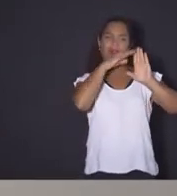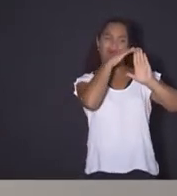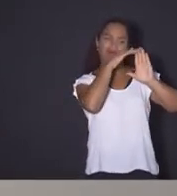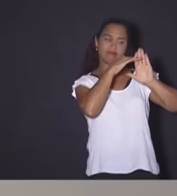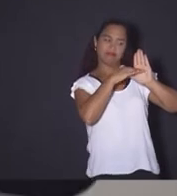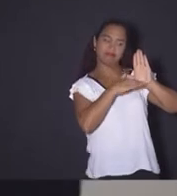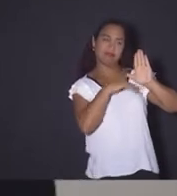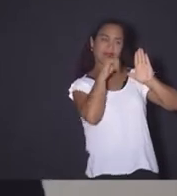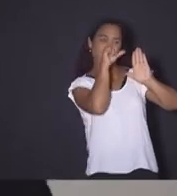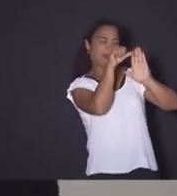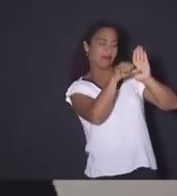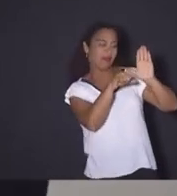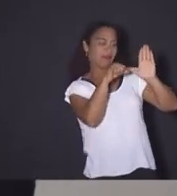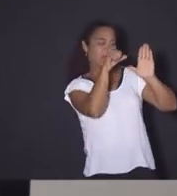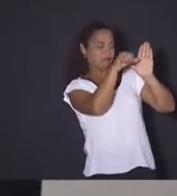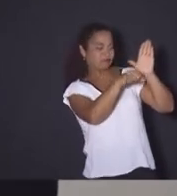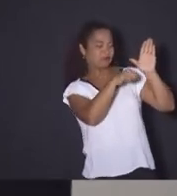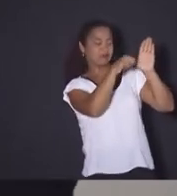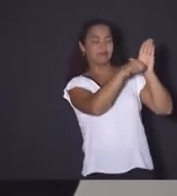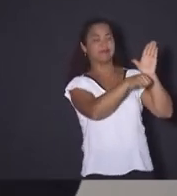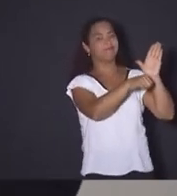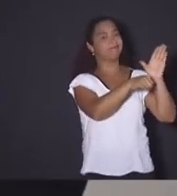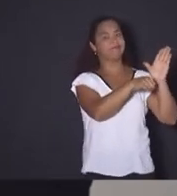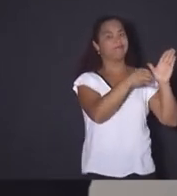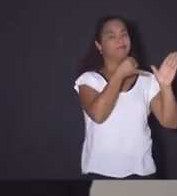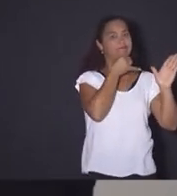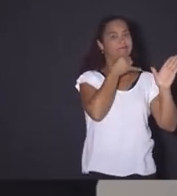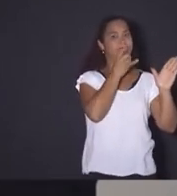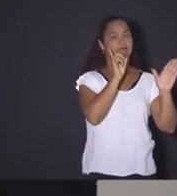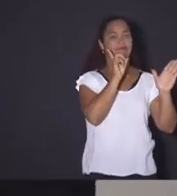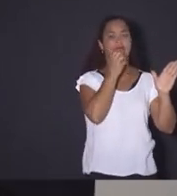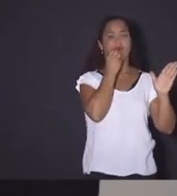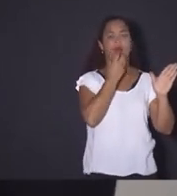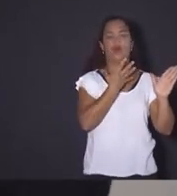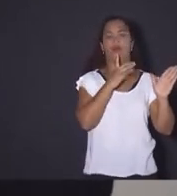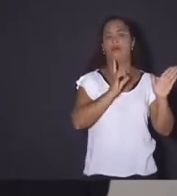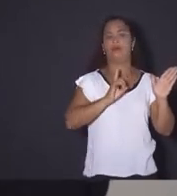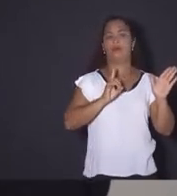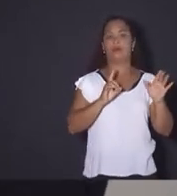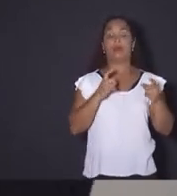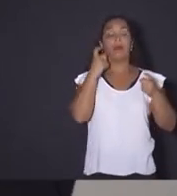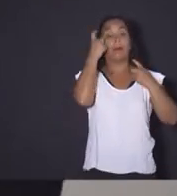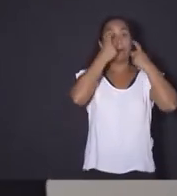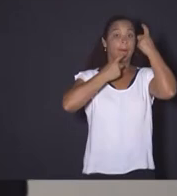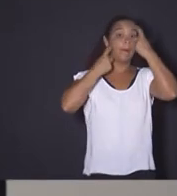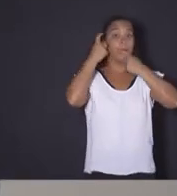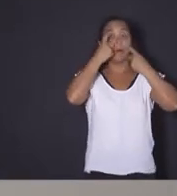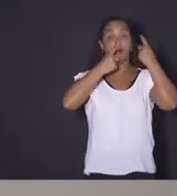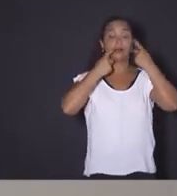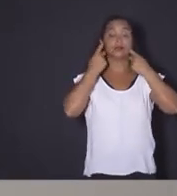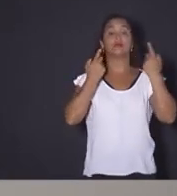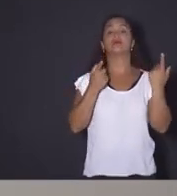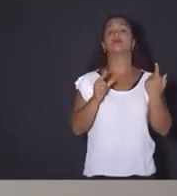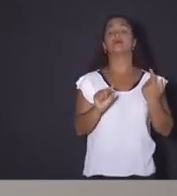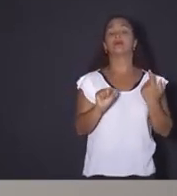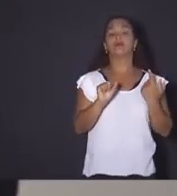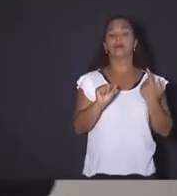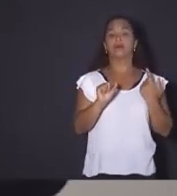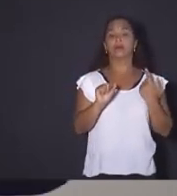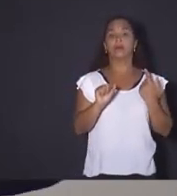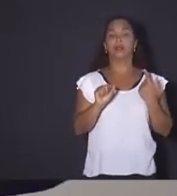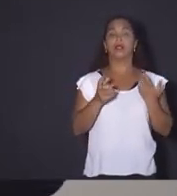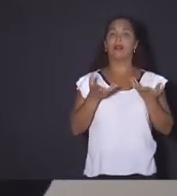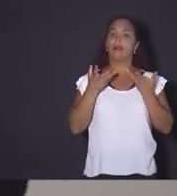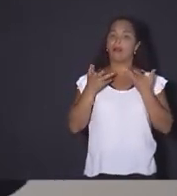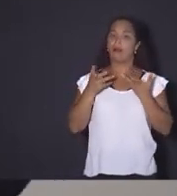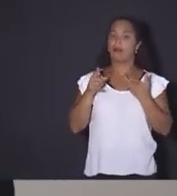civil, Estado e setor produtivo, o mundo empresarial. Nós temos uma grande preocupação que é exatamente forçar